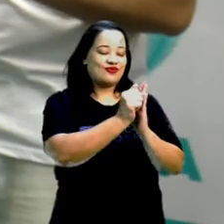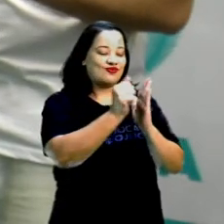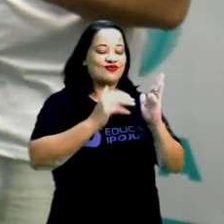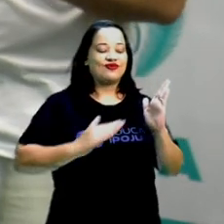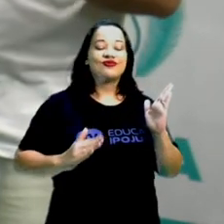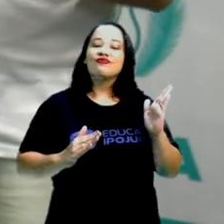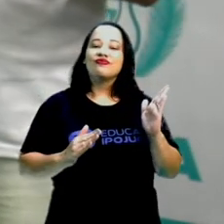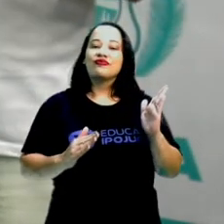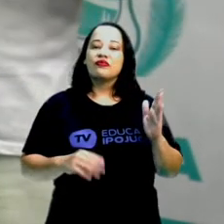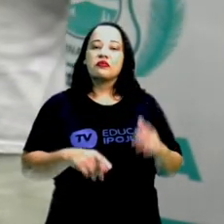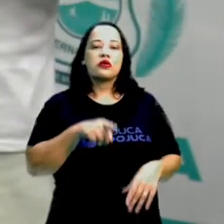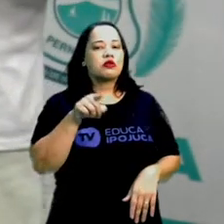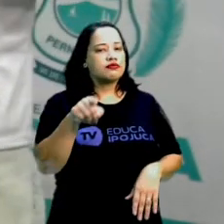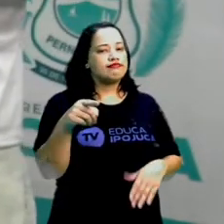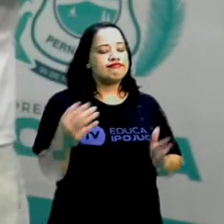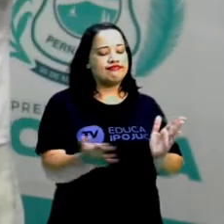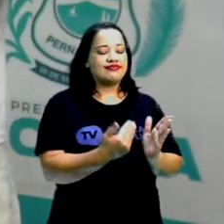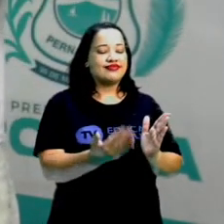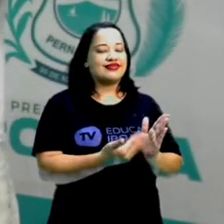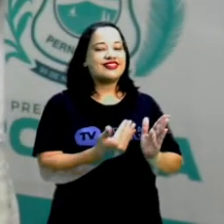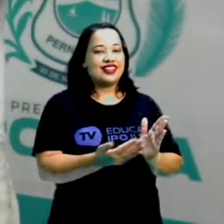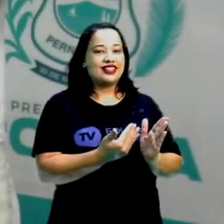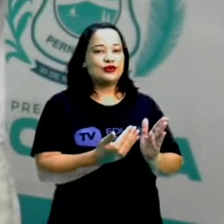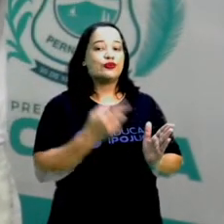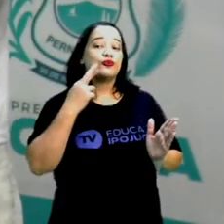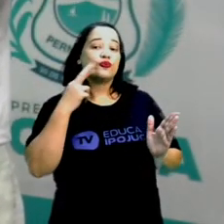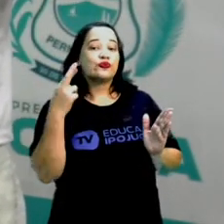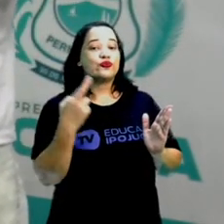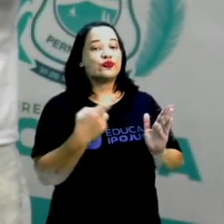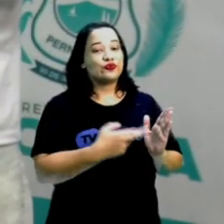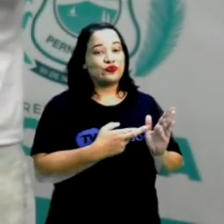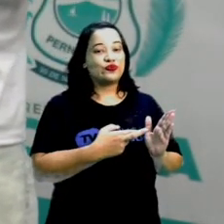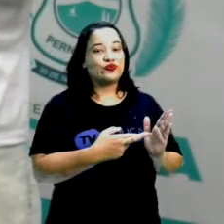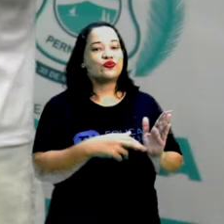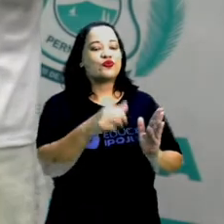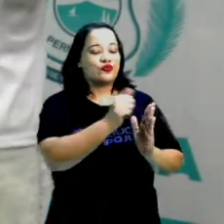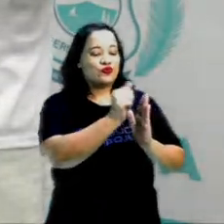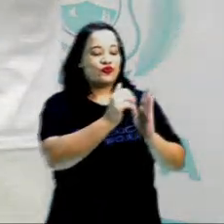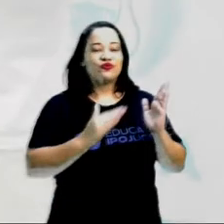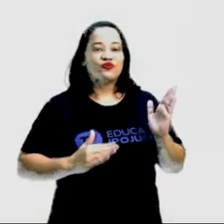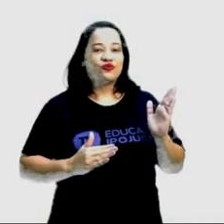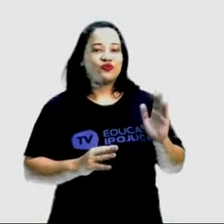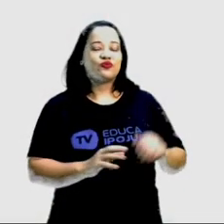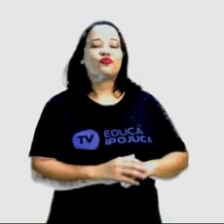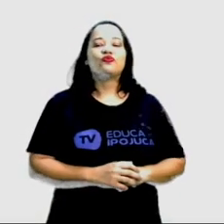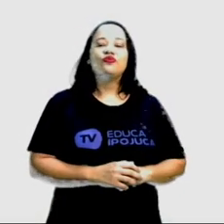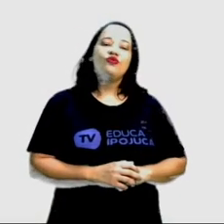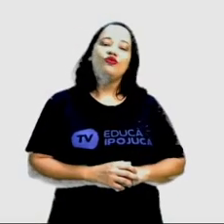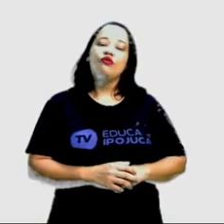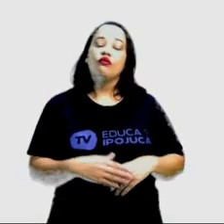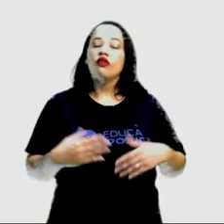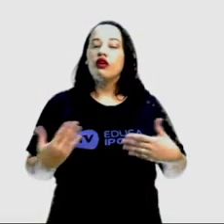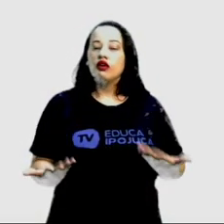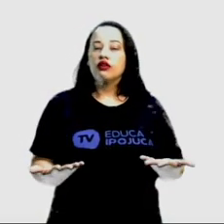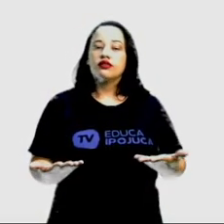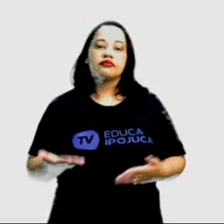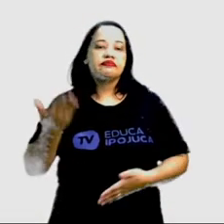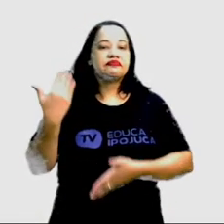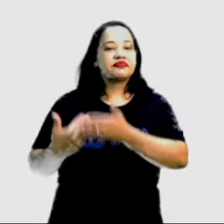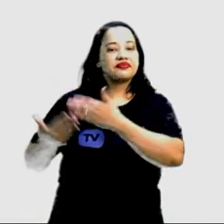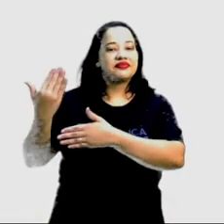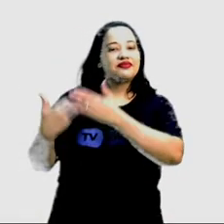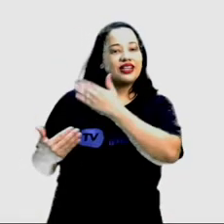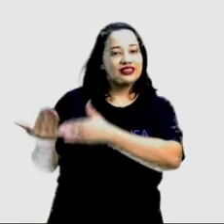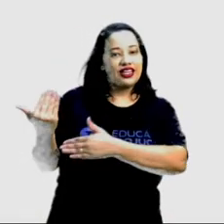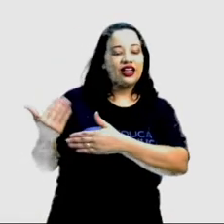Atividade. Peguem aí o caderno de vocês e respondam à seguinte atividade. Como era a